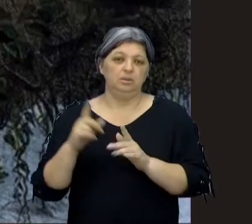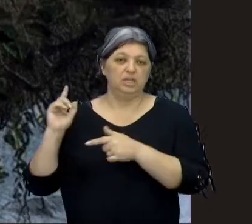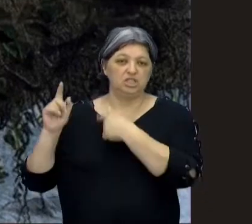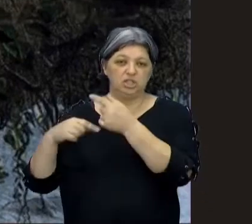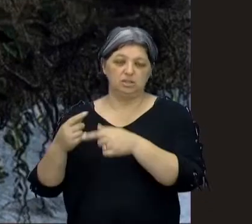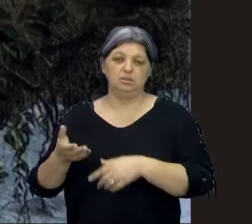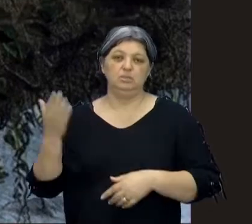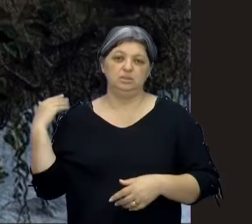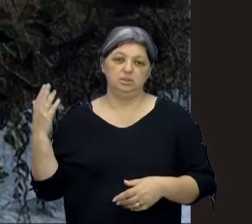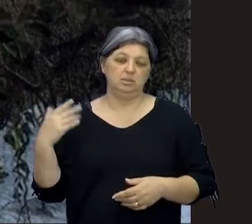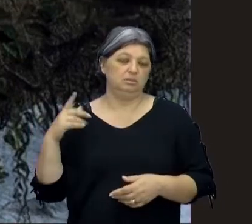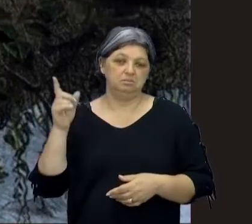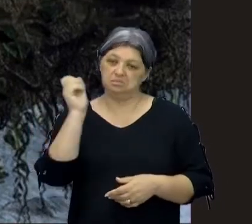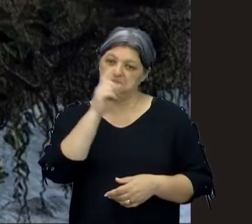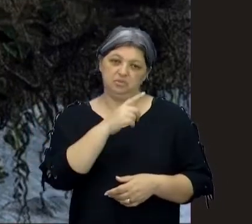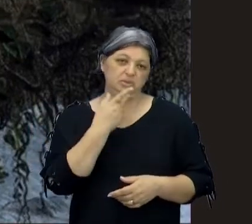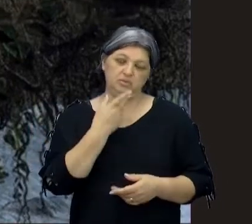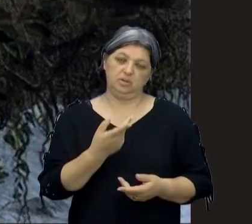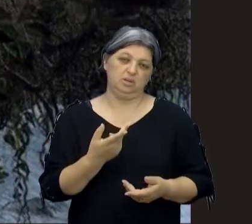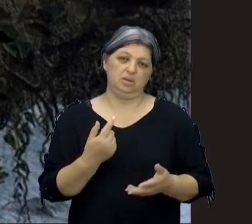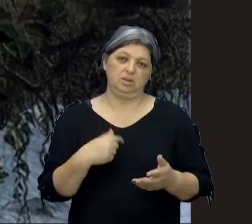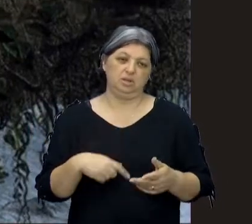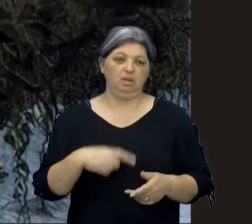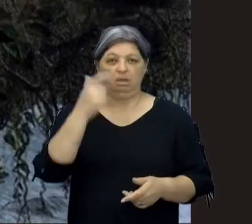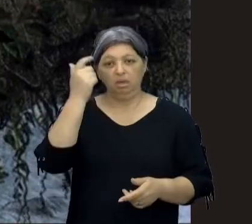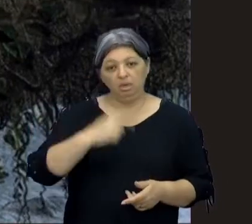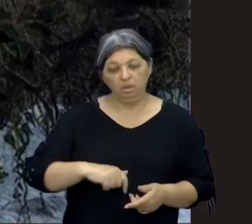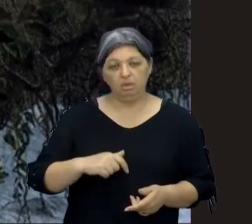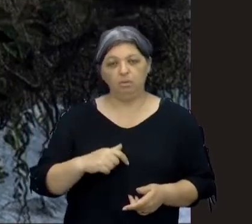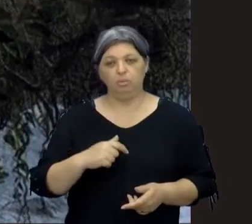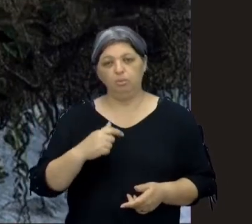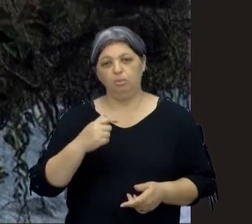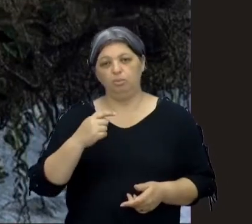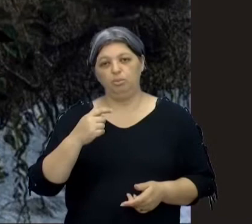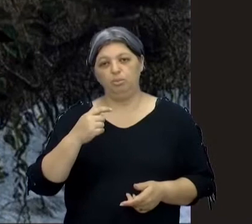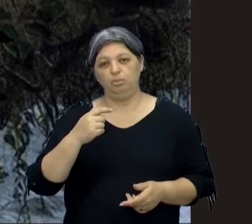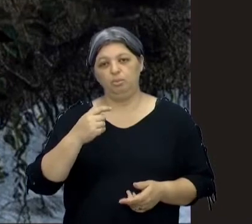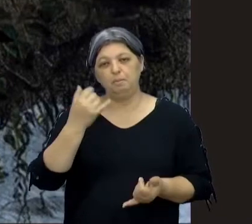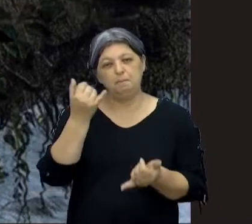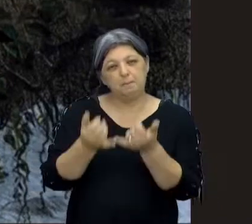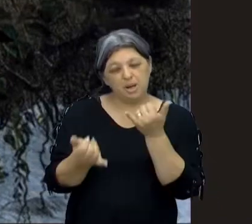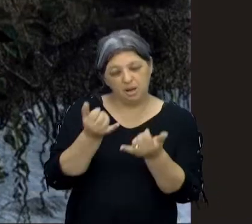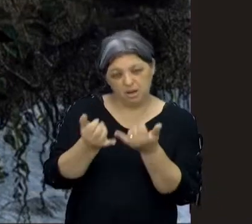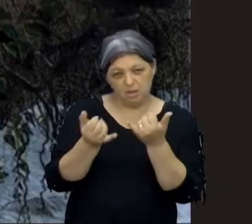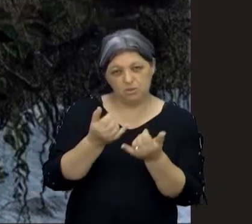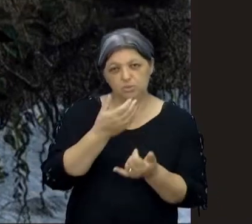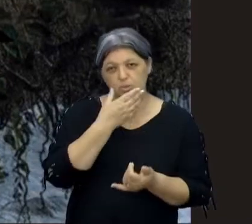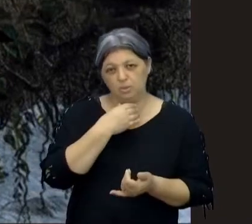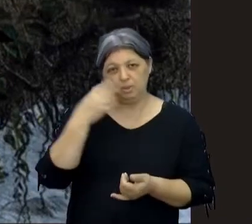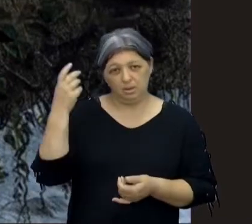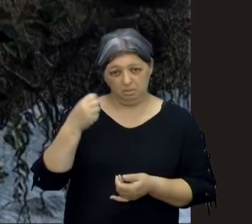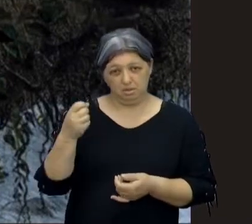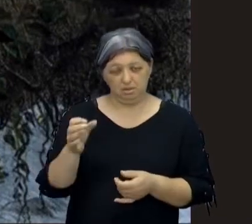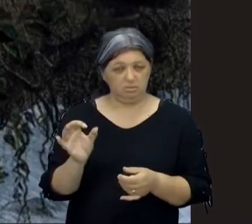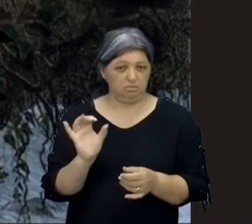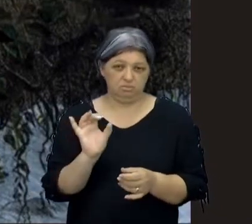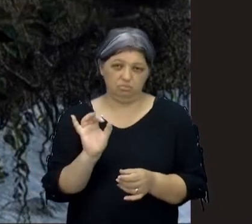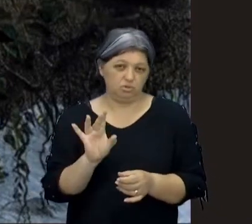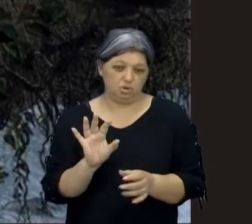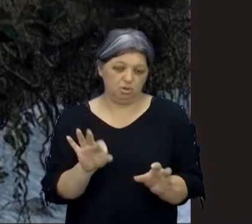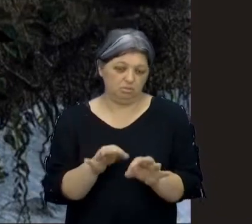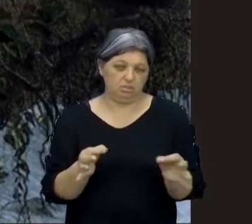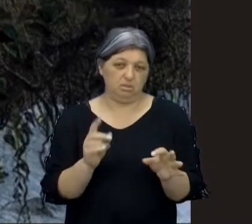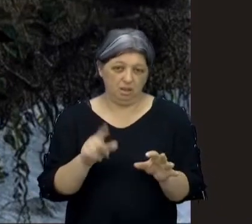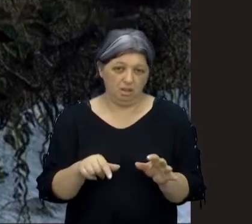é difícil a gente dizer ah eu então porque eu pareço o homem branco simplesmente então eu sou